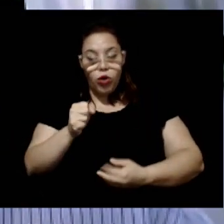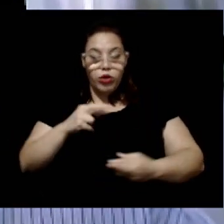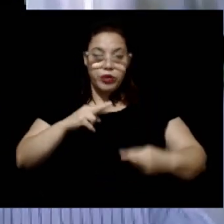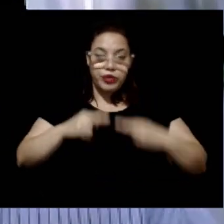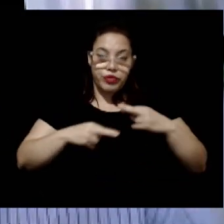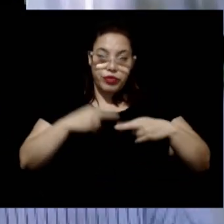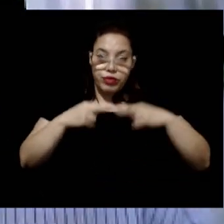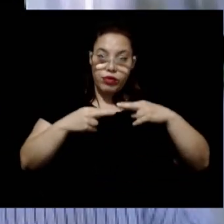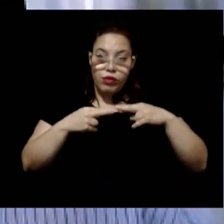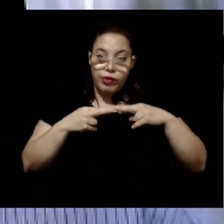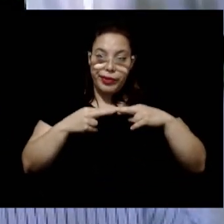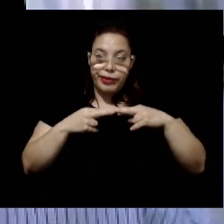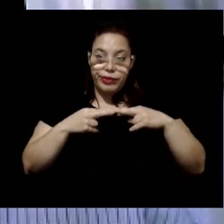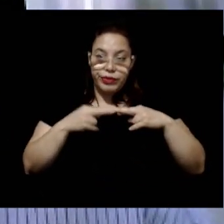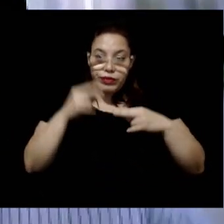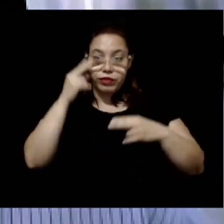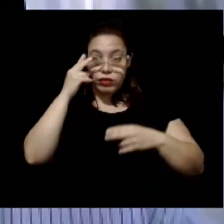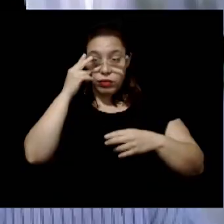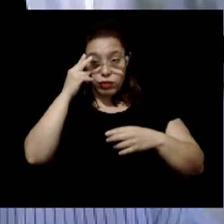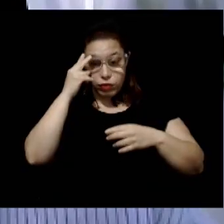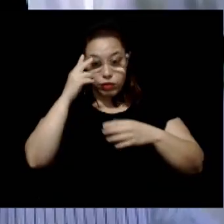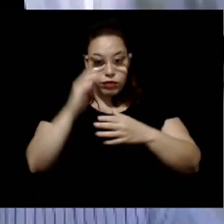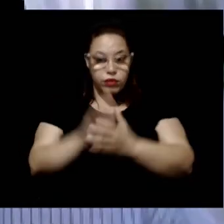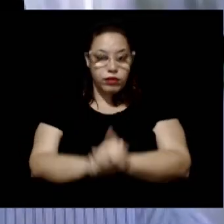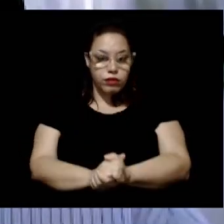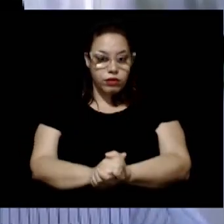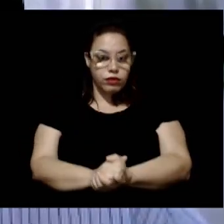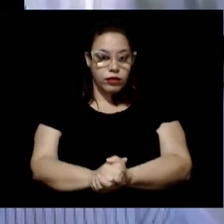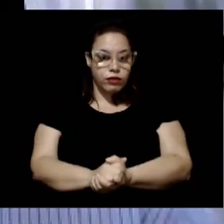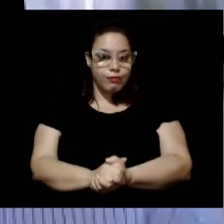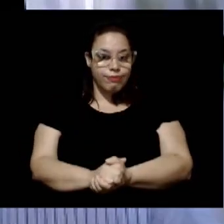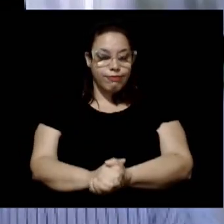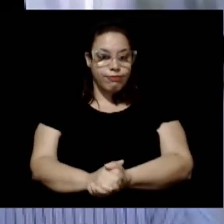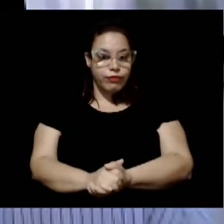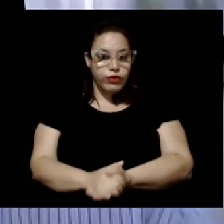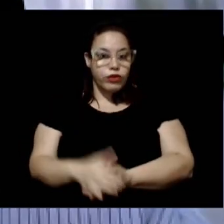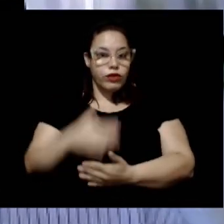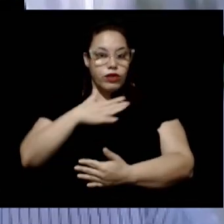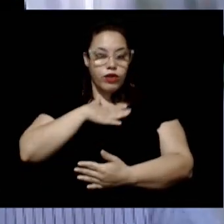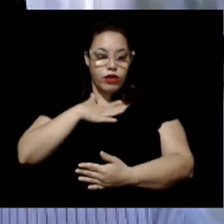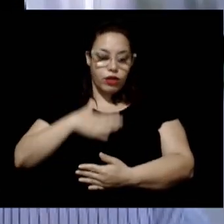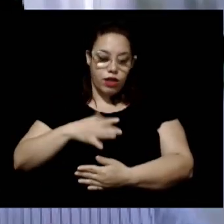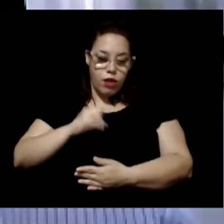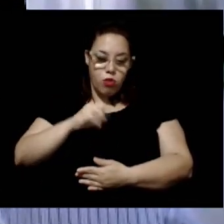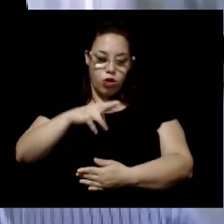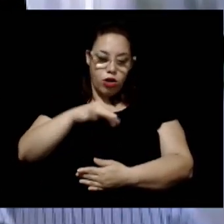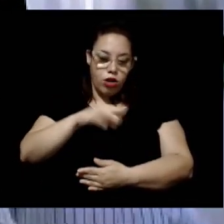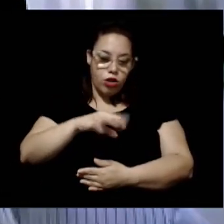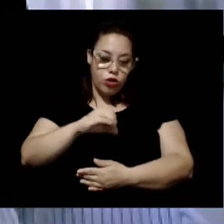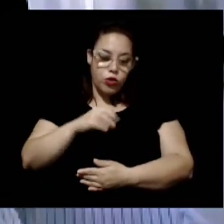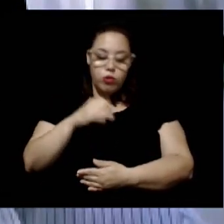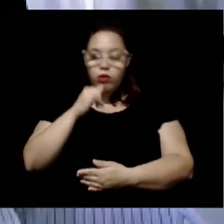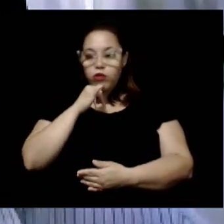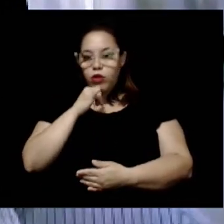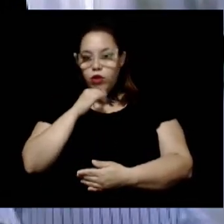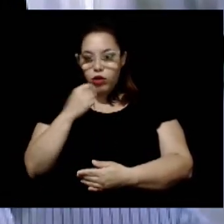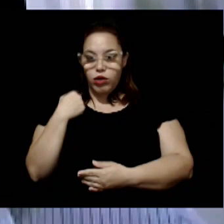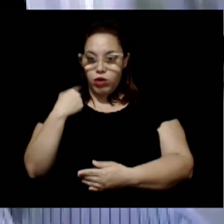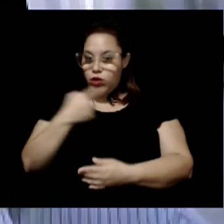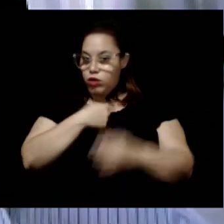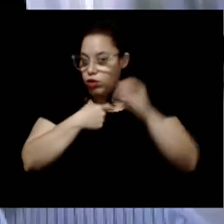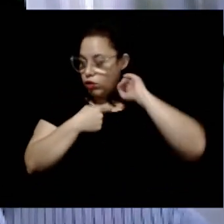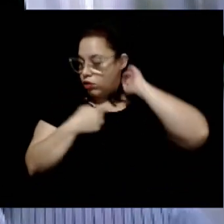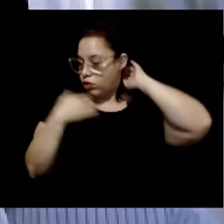químicos que afetam o sistema imunológico, por exemplo. Os nossos sistemas,